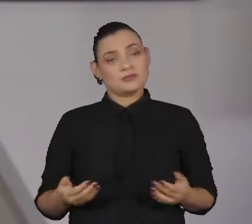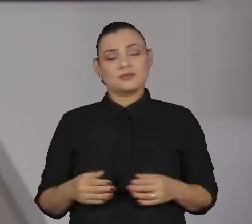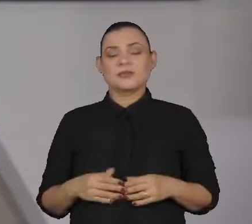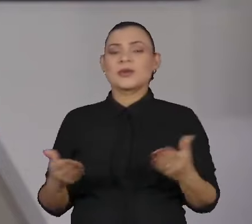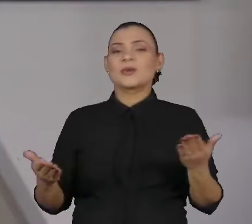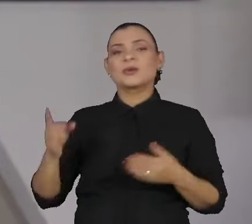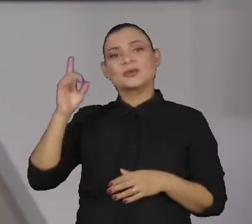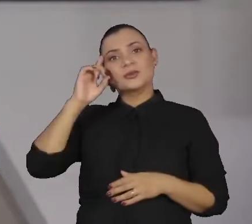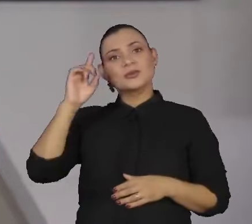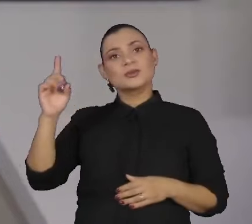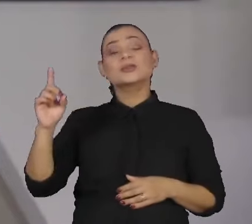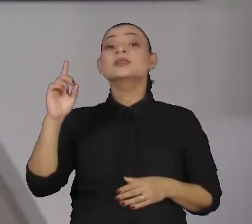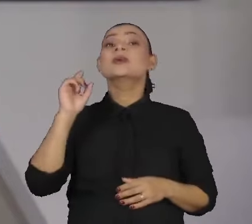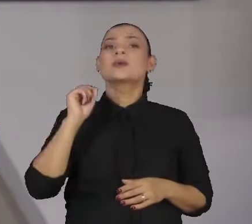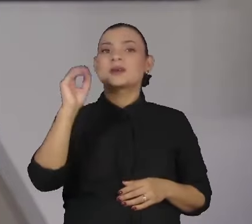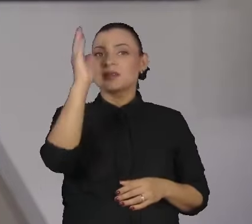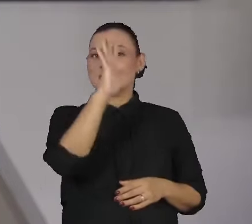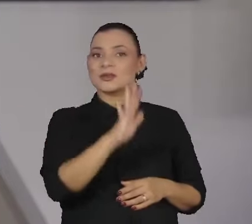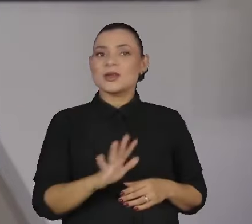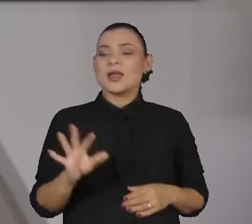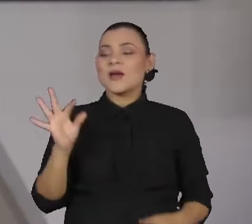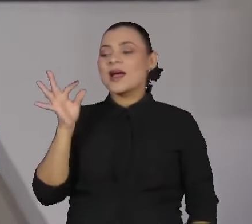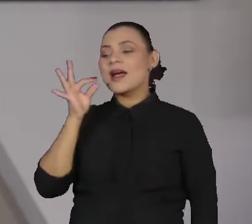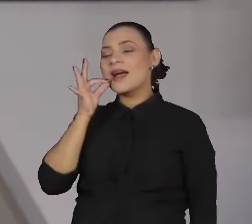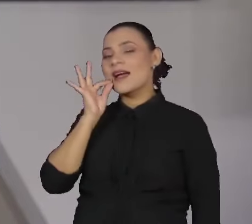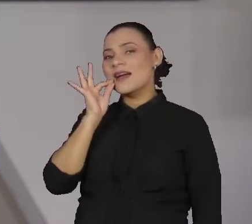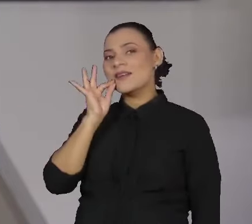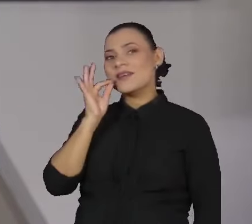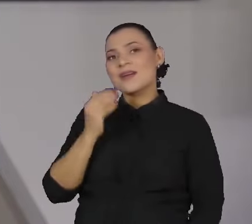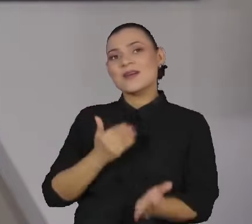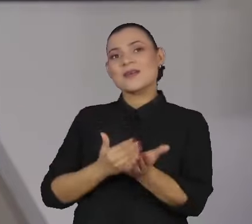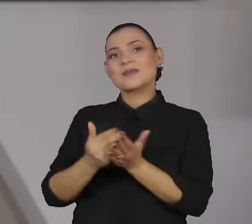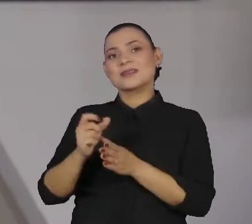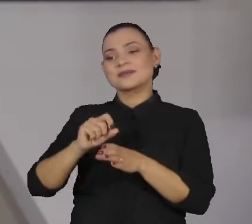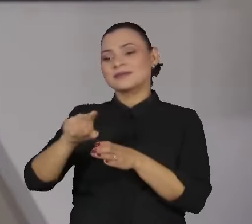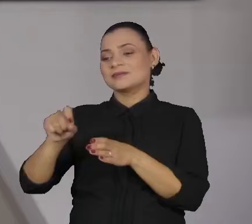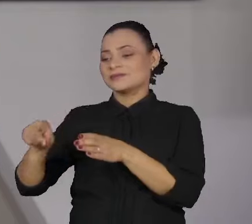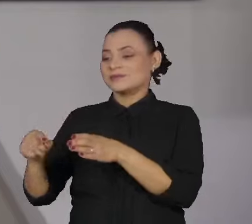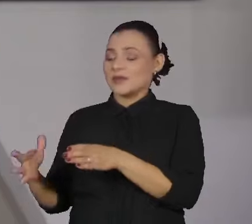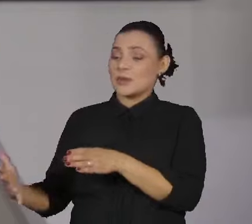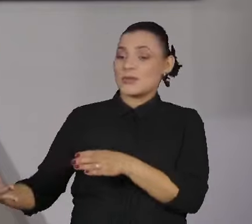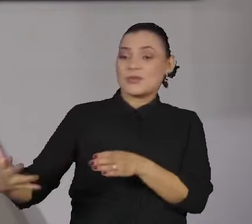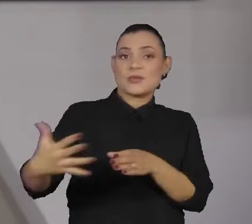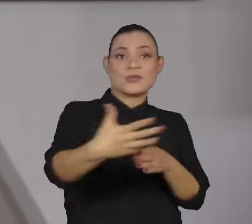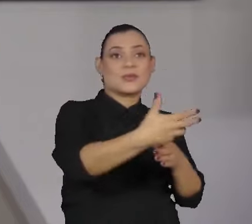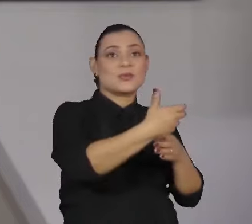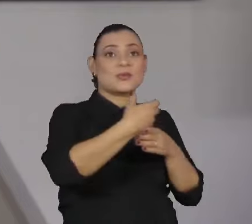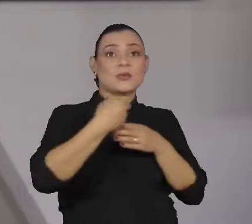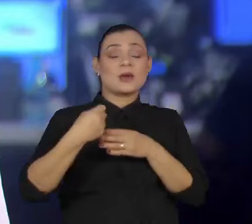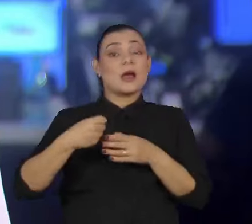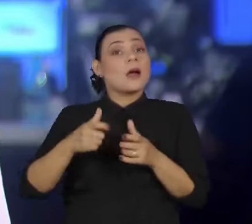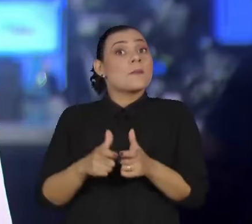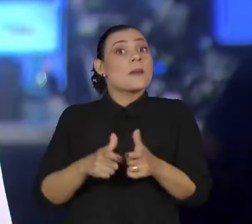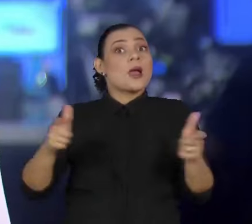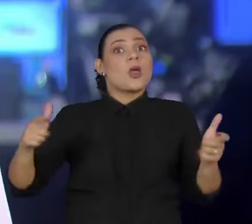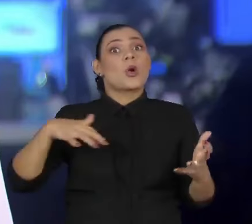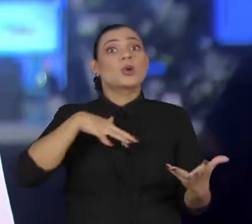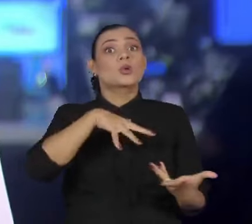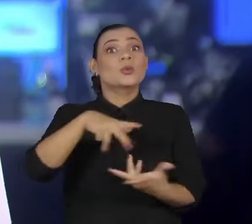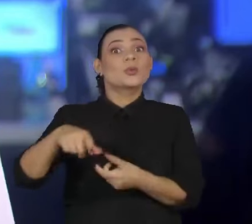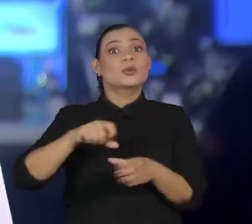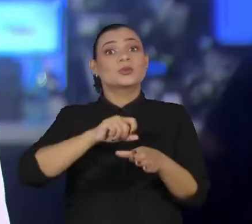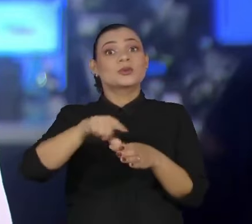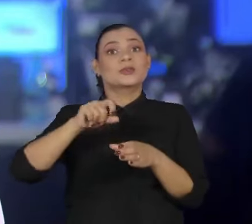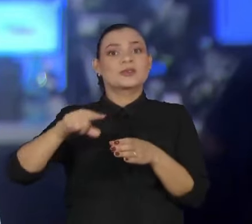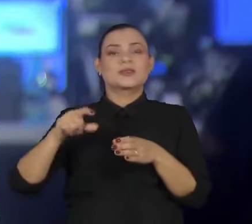Hoje é o Dia Nacional do Café. A data marca o início da colheita do grão no país, que é o maior produtor do mundo.